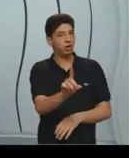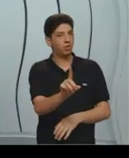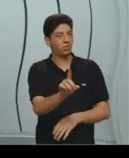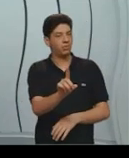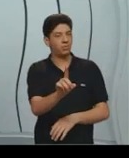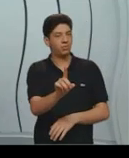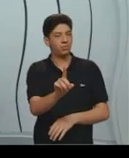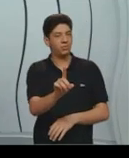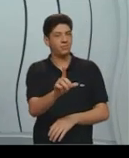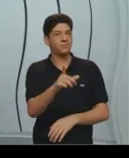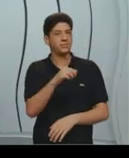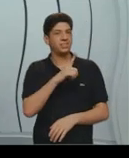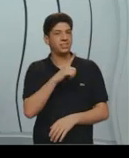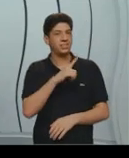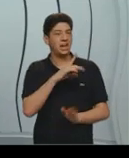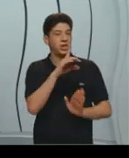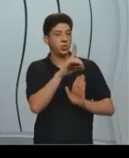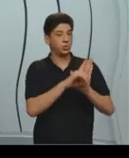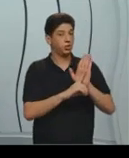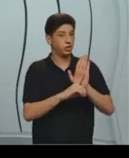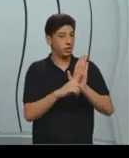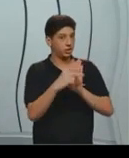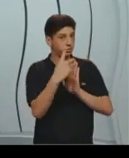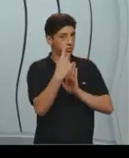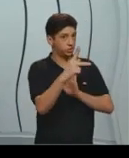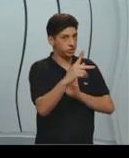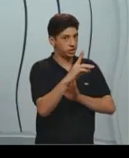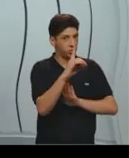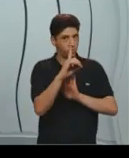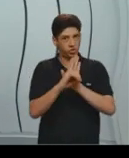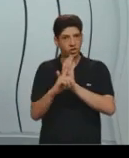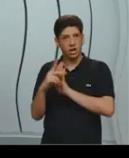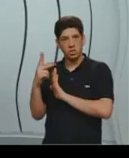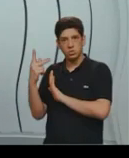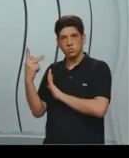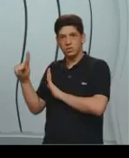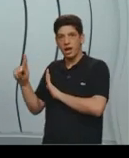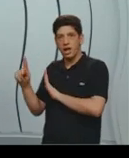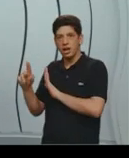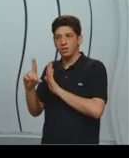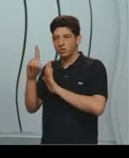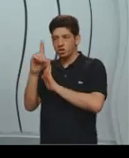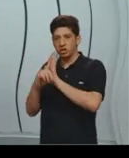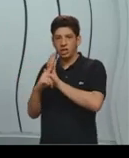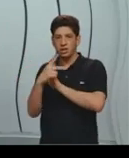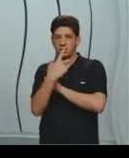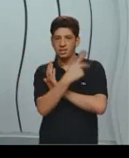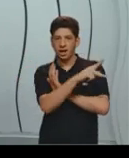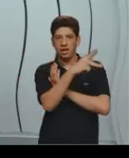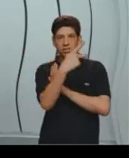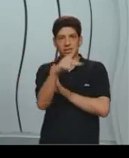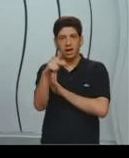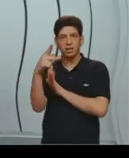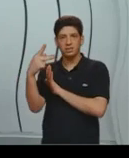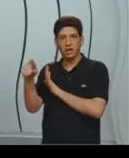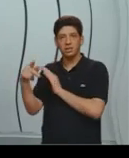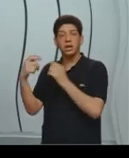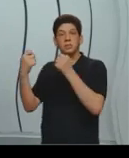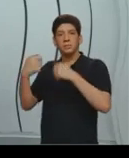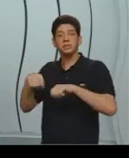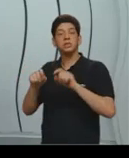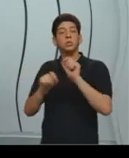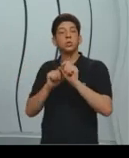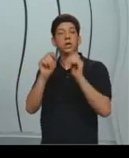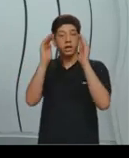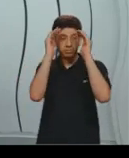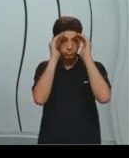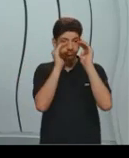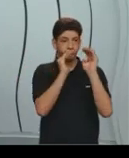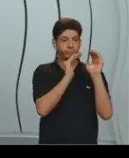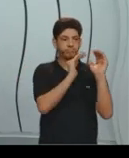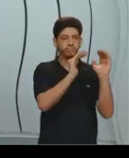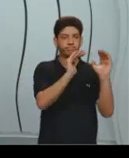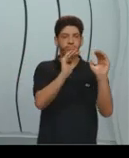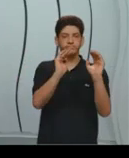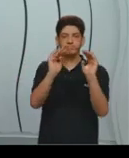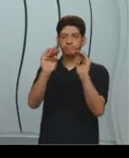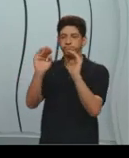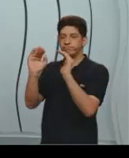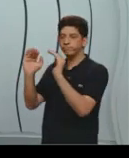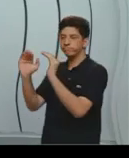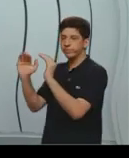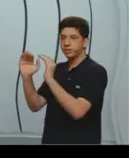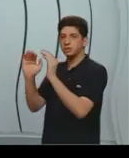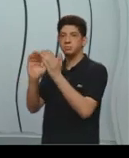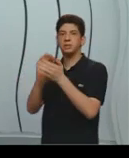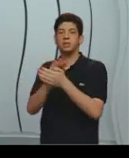do seu direito começa quando termina o direito do outro. E aí vice-versa. E aí, se eu não respeitar isso, acaba que a gente tem a